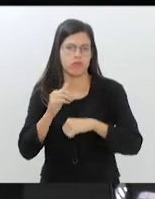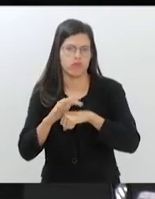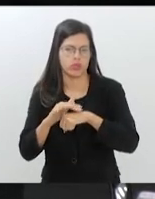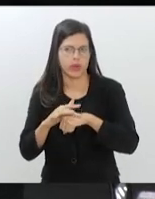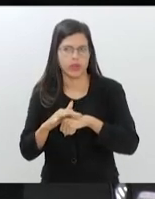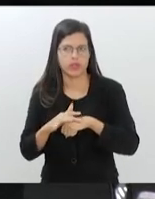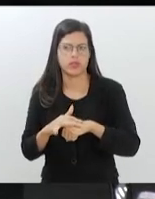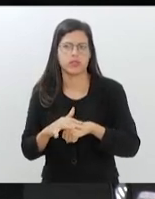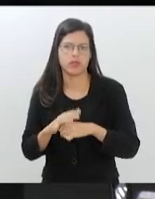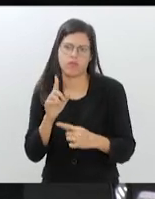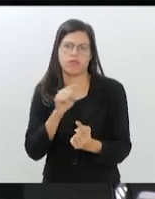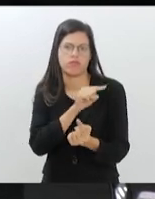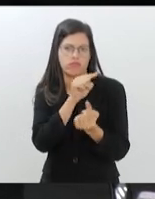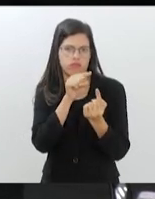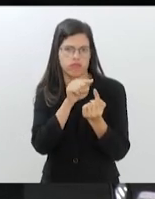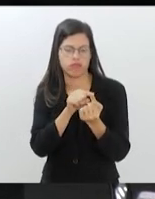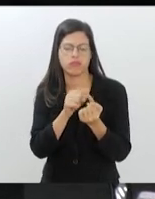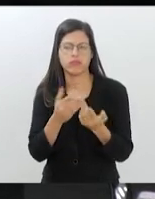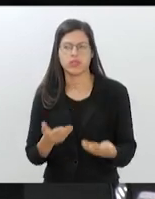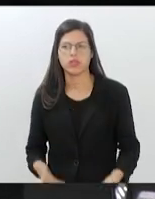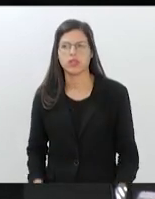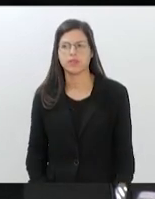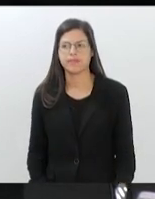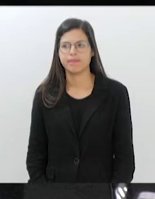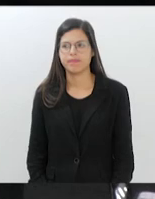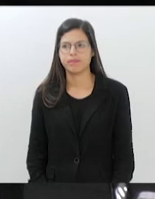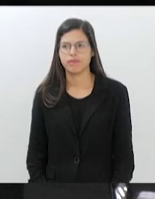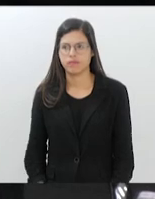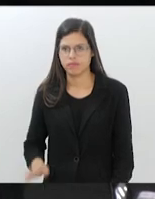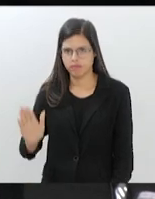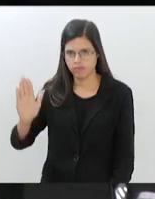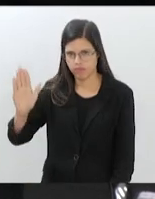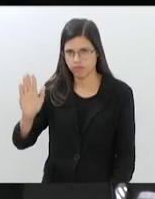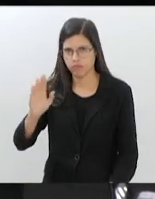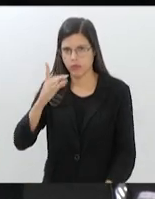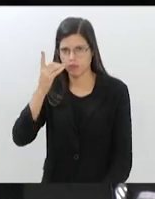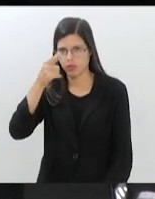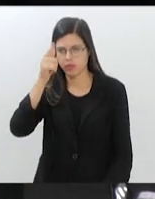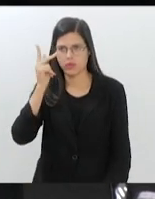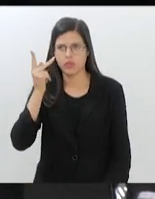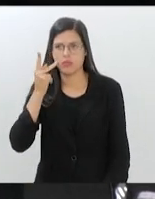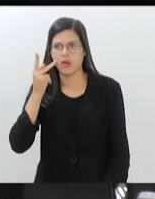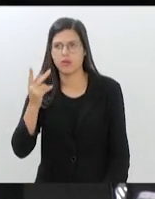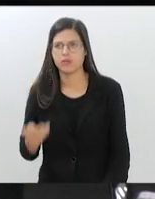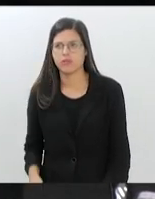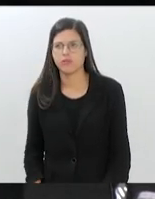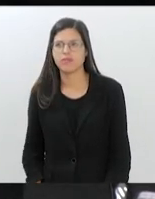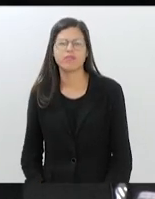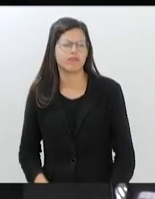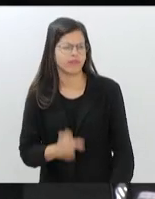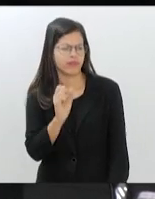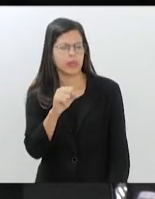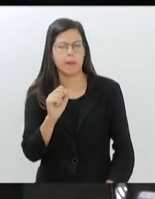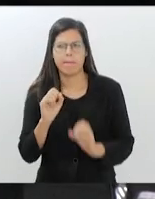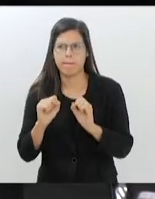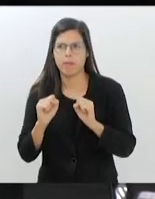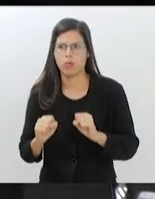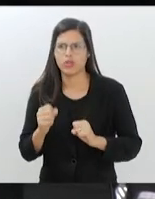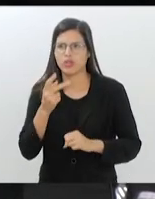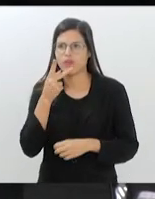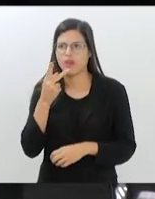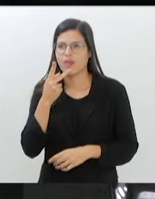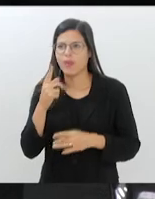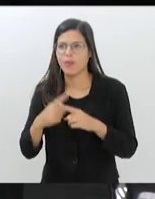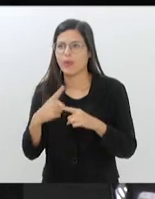esse o intuito na apresentação Senor me dá um uma parte com certeza para vossa excelência sempre porque nós